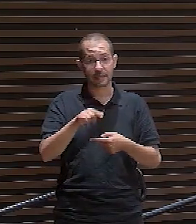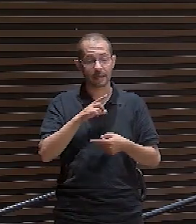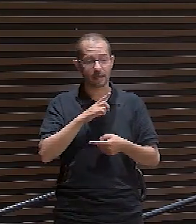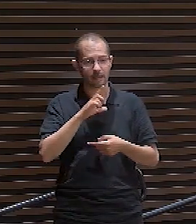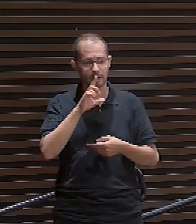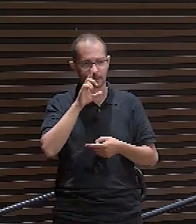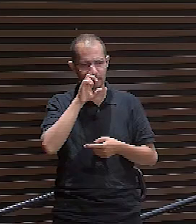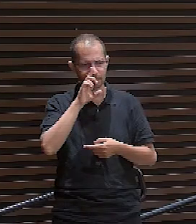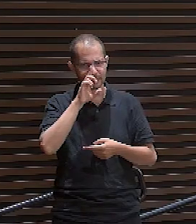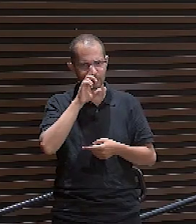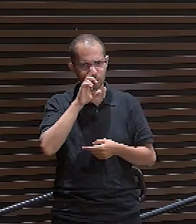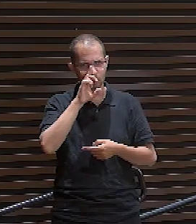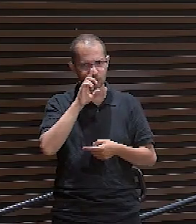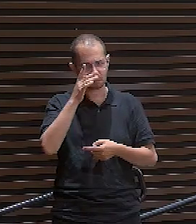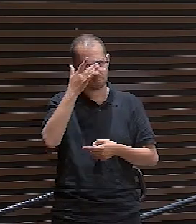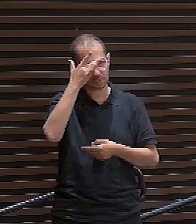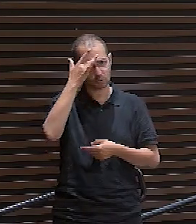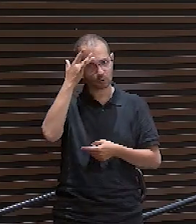artista.